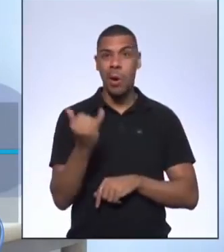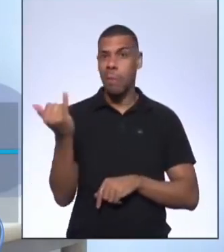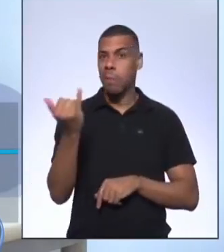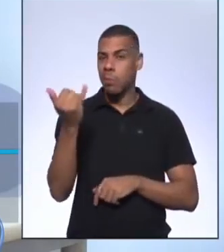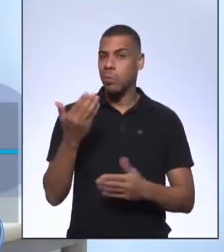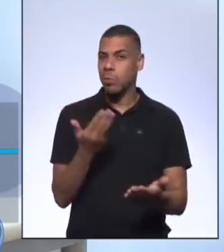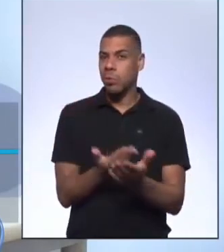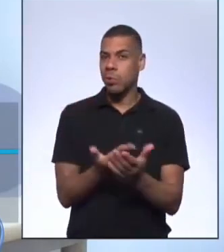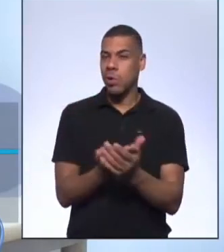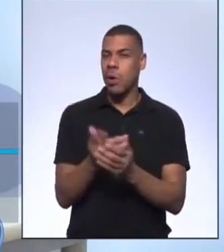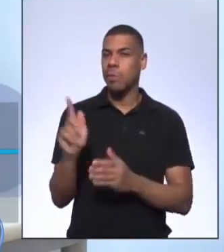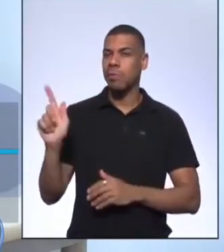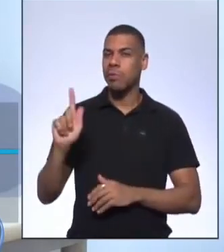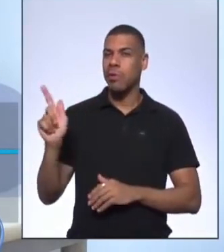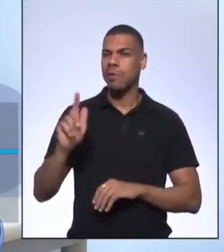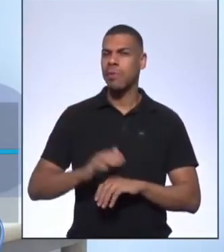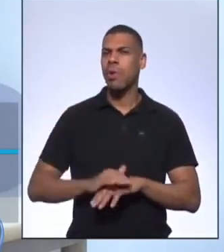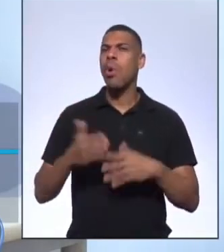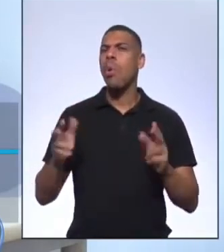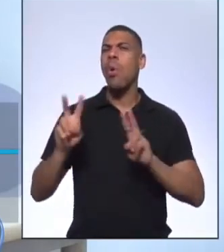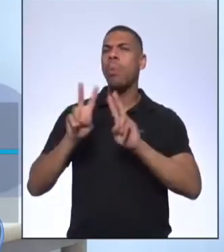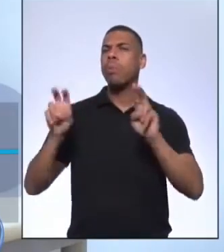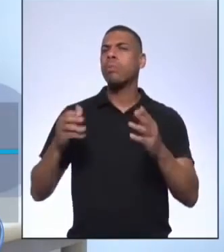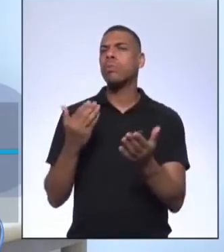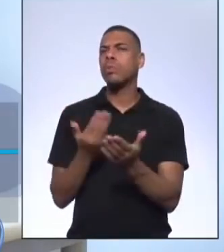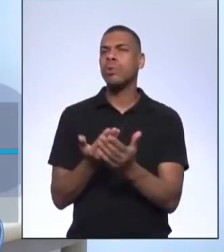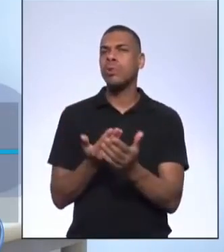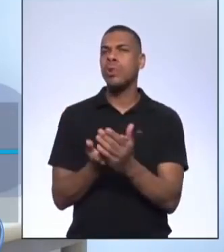sequência dessa aula. Então, vamos lá. Qual é o nome da aula?